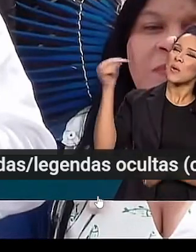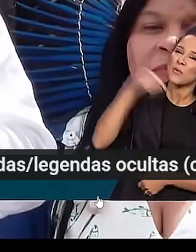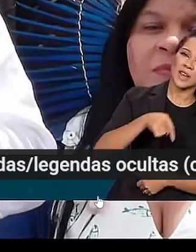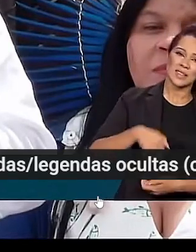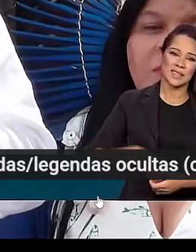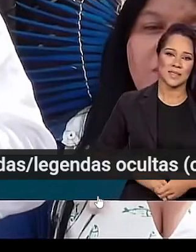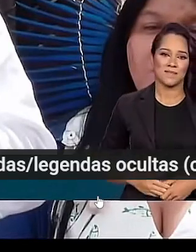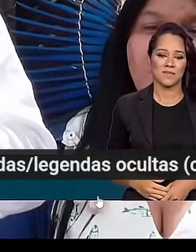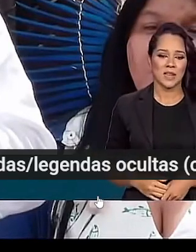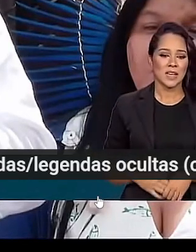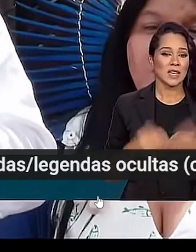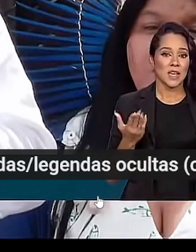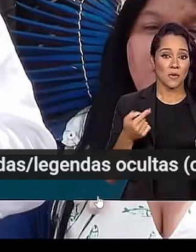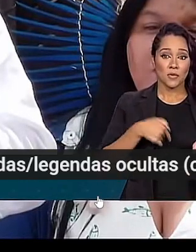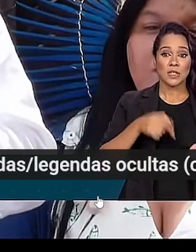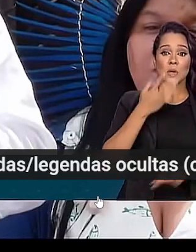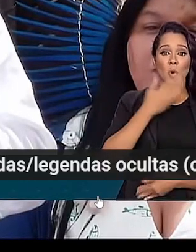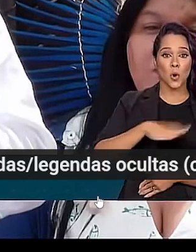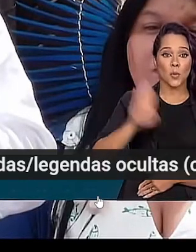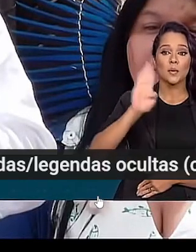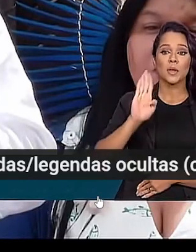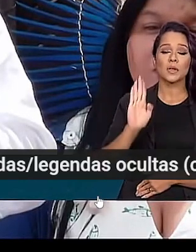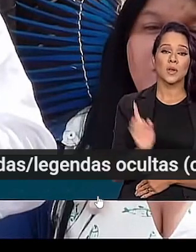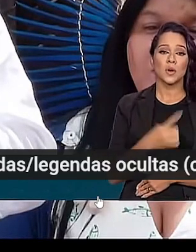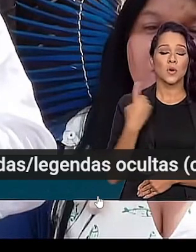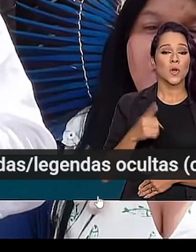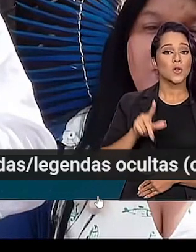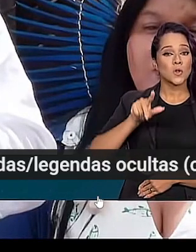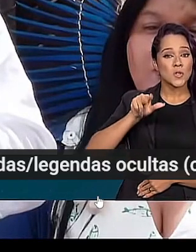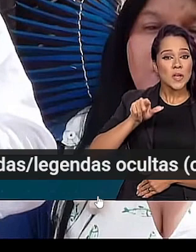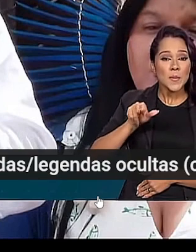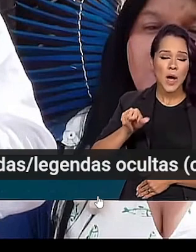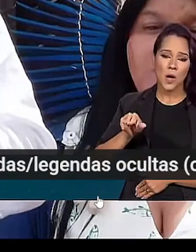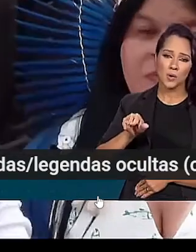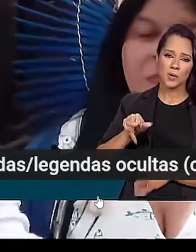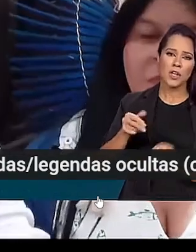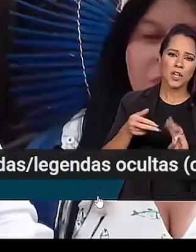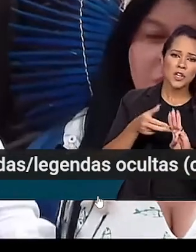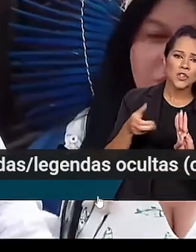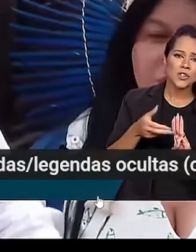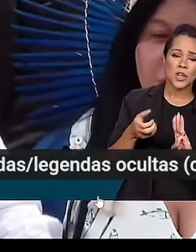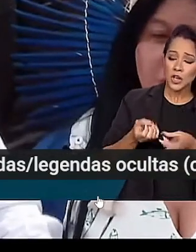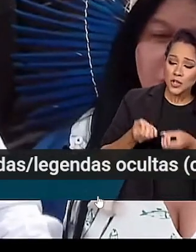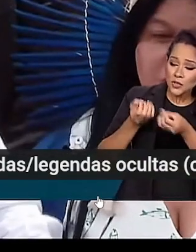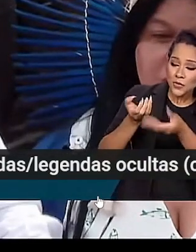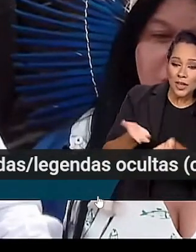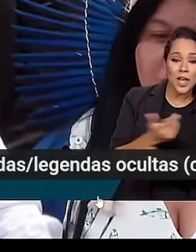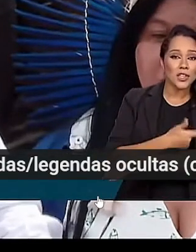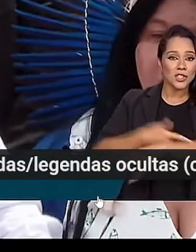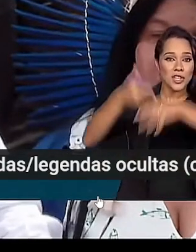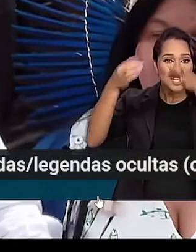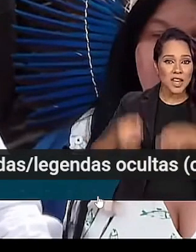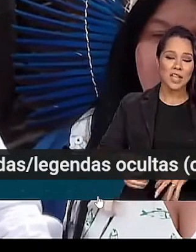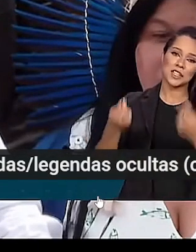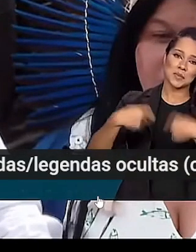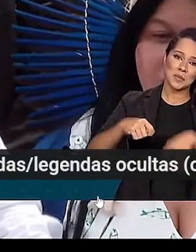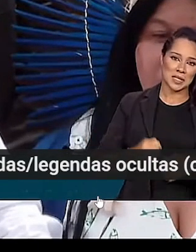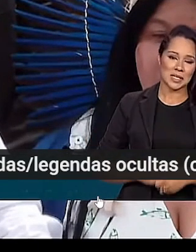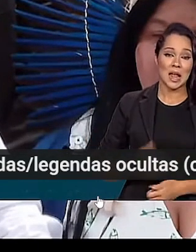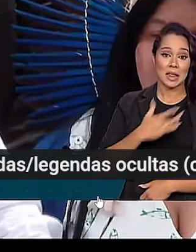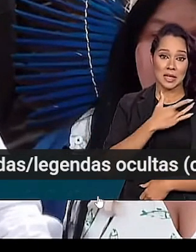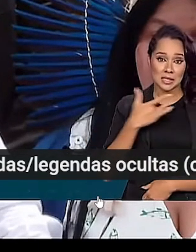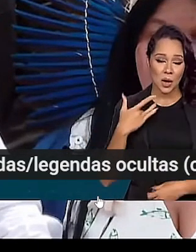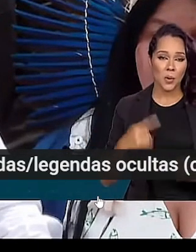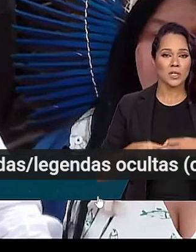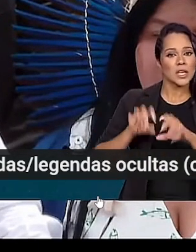um ponto. Assim como eles obedeciam às ordens de Jair Bolsonaro, que foi o comandante das Forças Armadas até